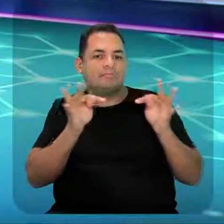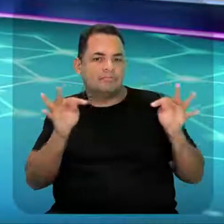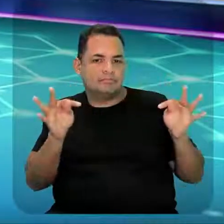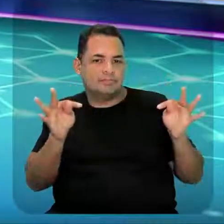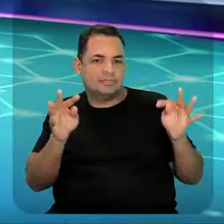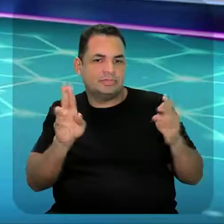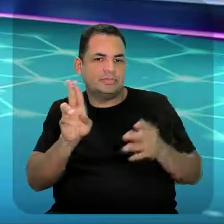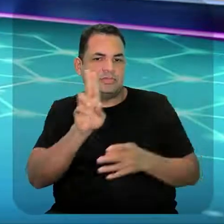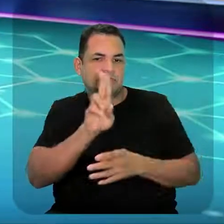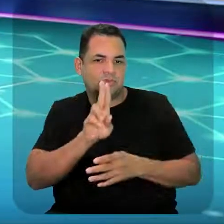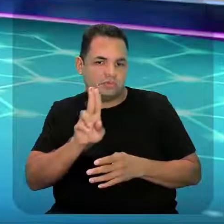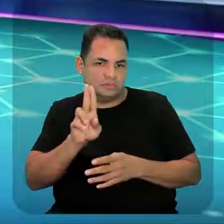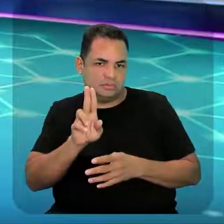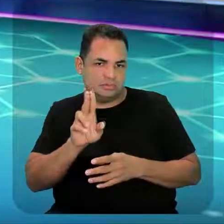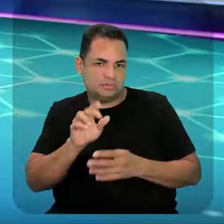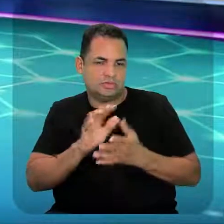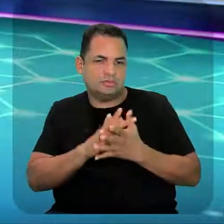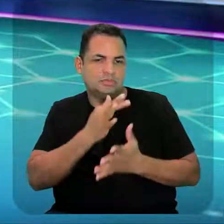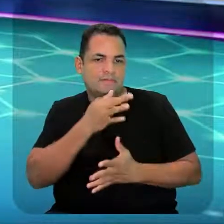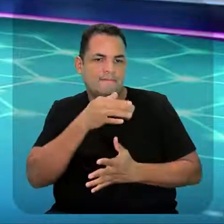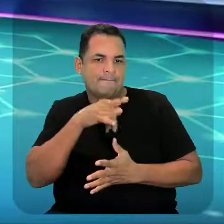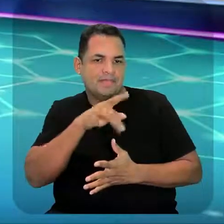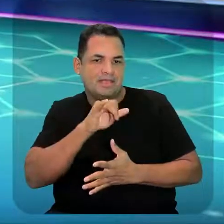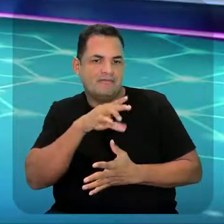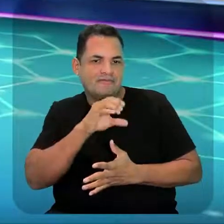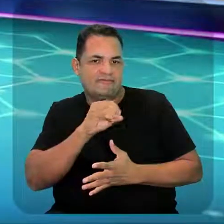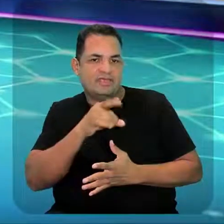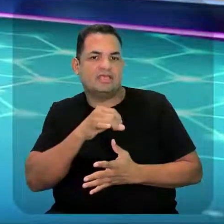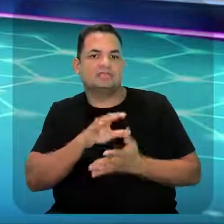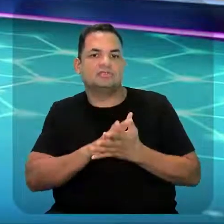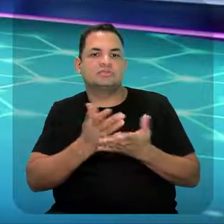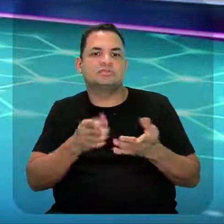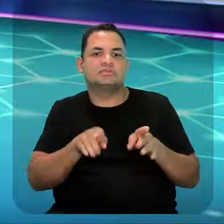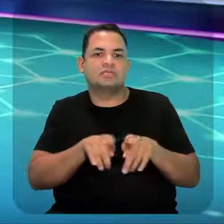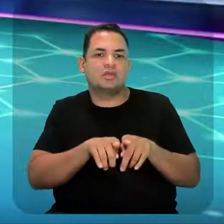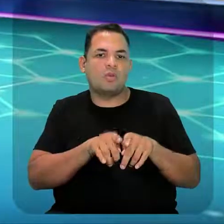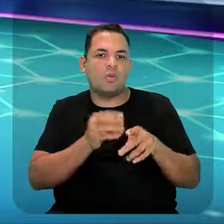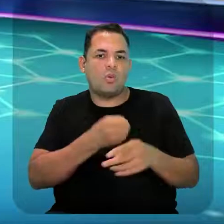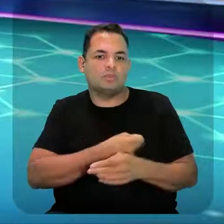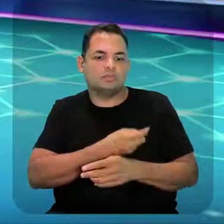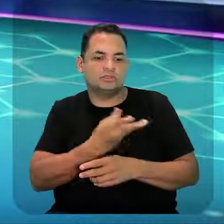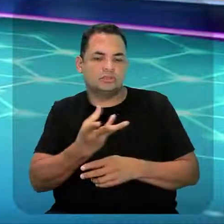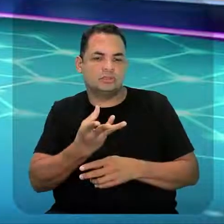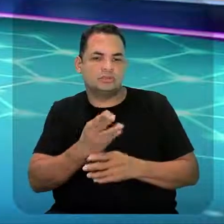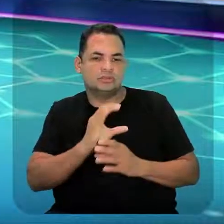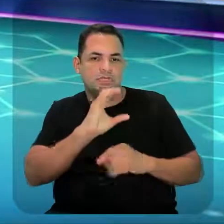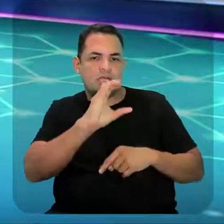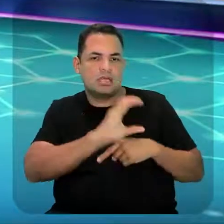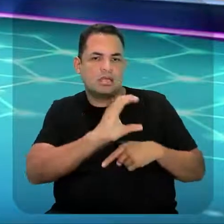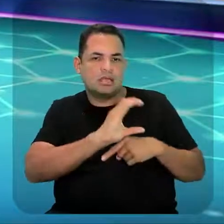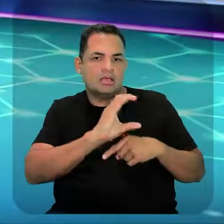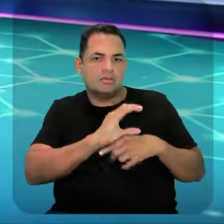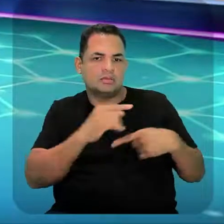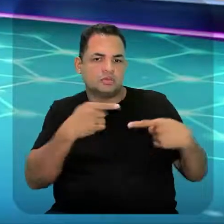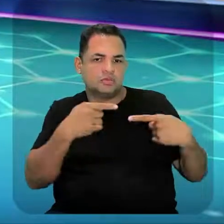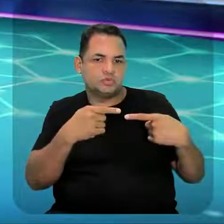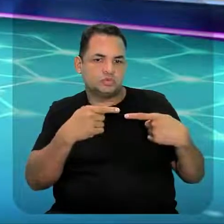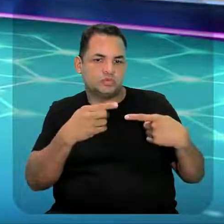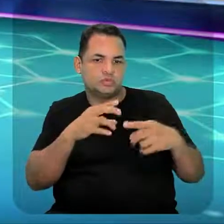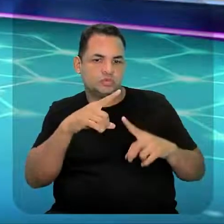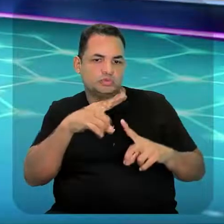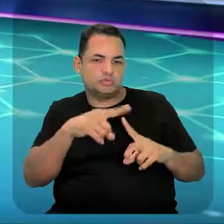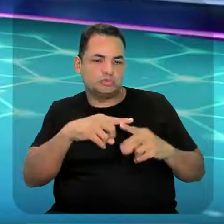nós usamos de prefixo, quantidade de carbono de infixo para o tipo de ligação, vocês têm que